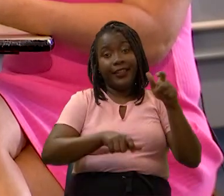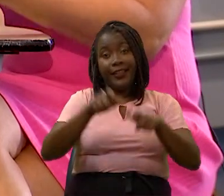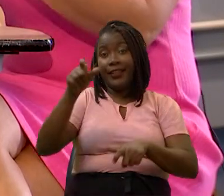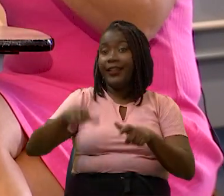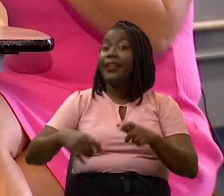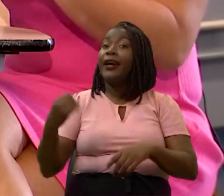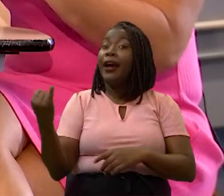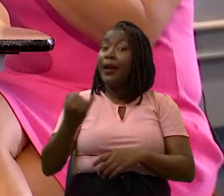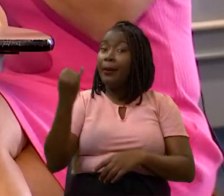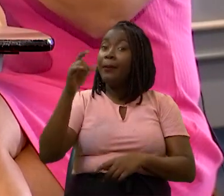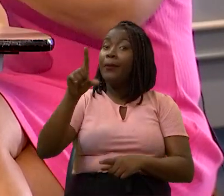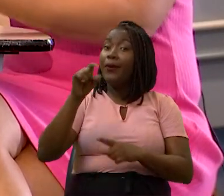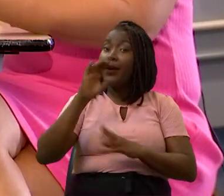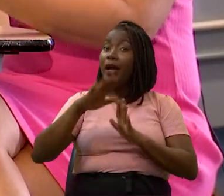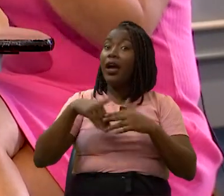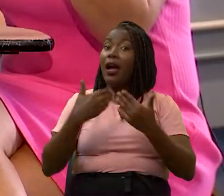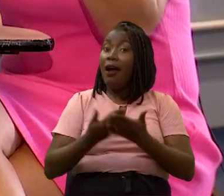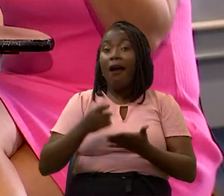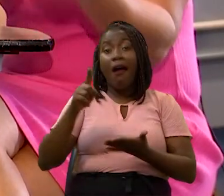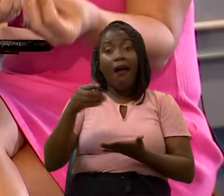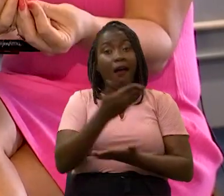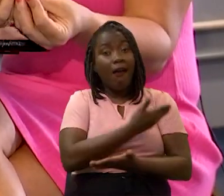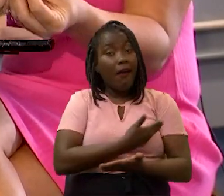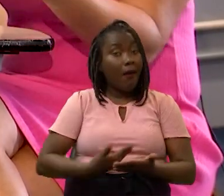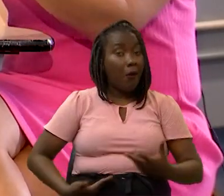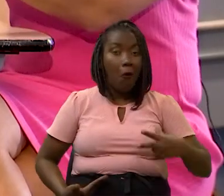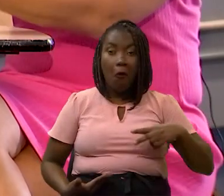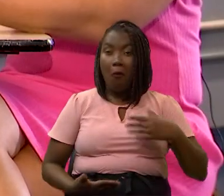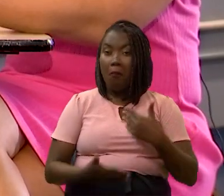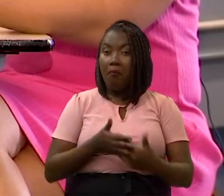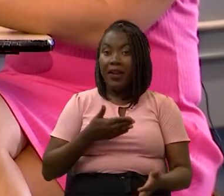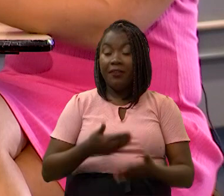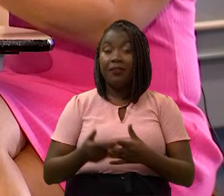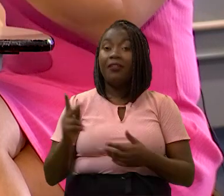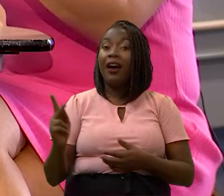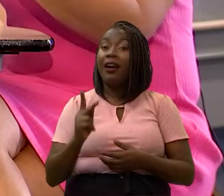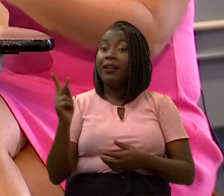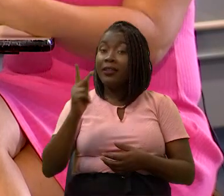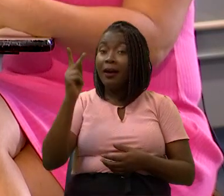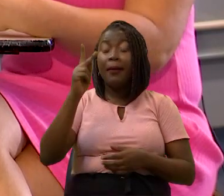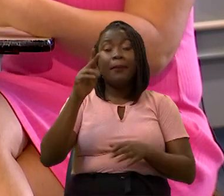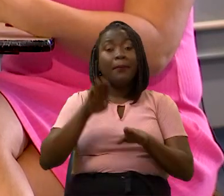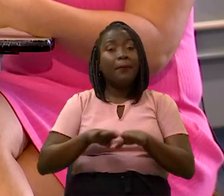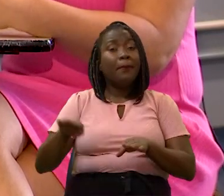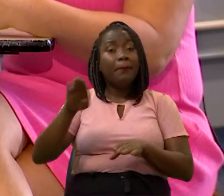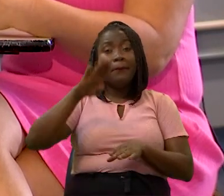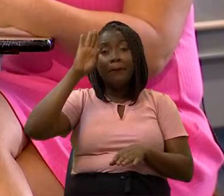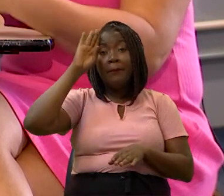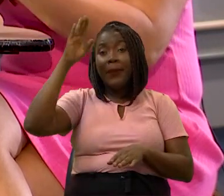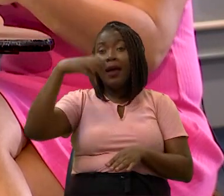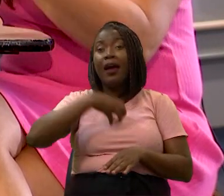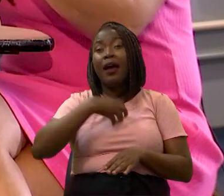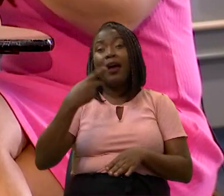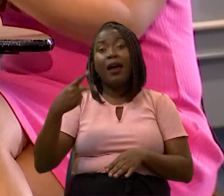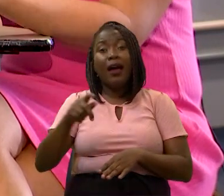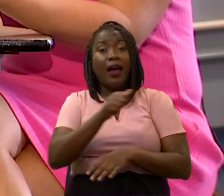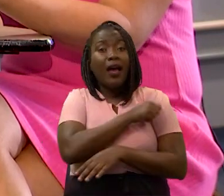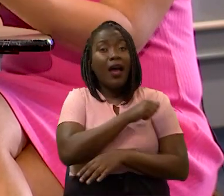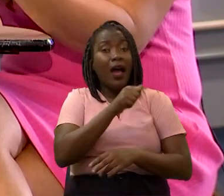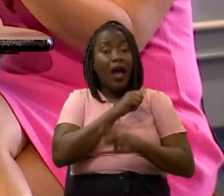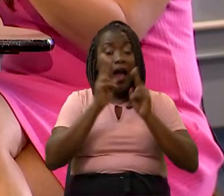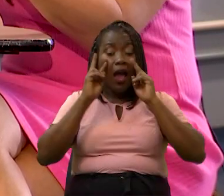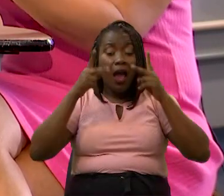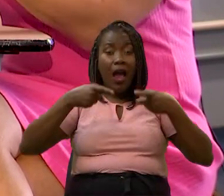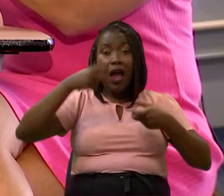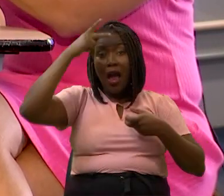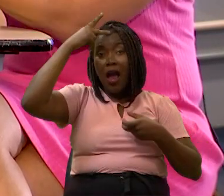sujeitos. É importante que a escolha da escola, seja uma escola pública ou privada, valorize, sobretudo, a maneira como o